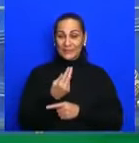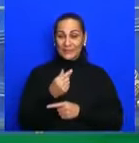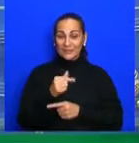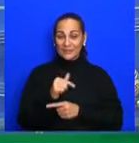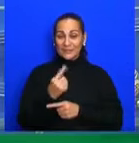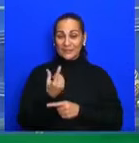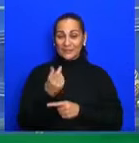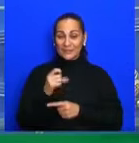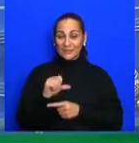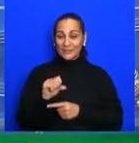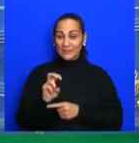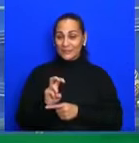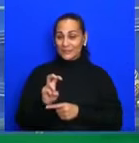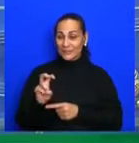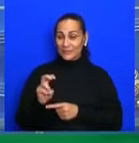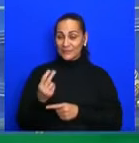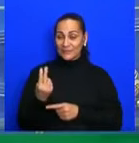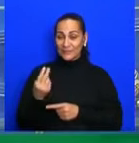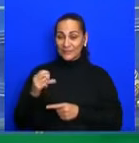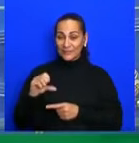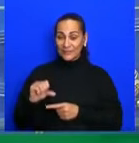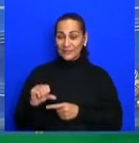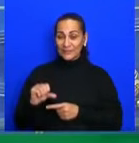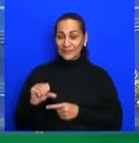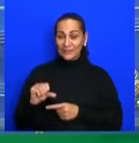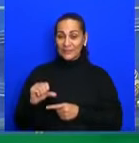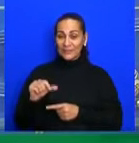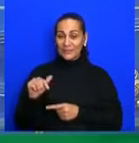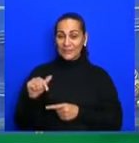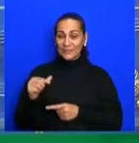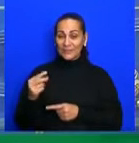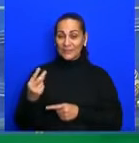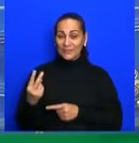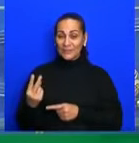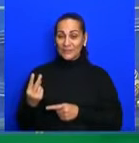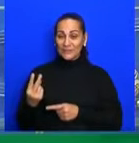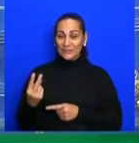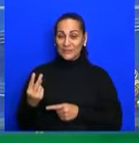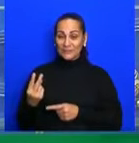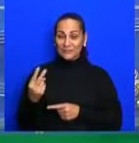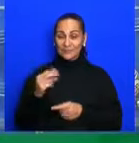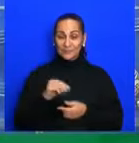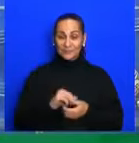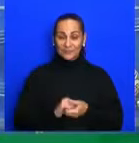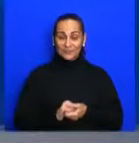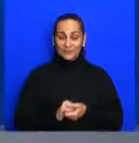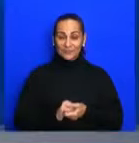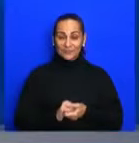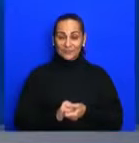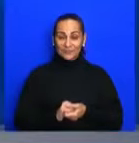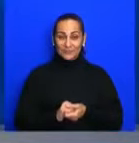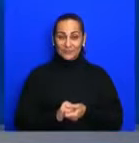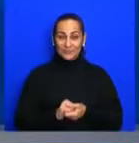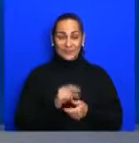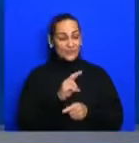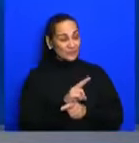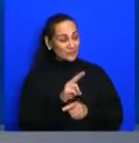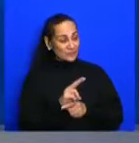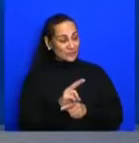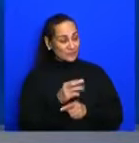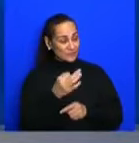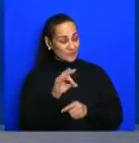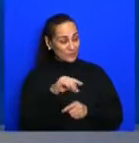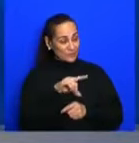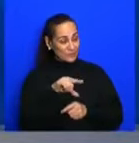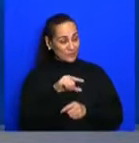27, 19, 55, 29 e 72. Senhores